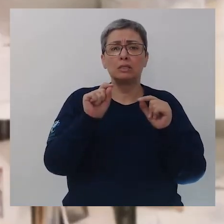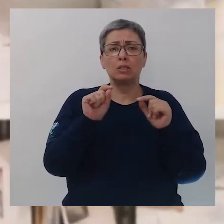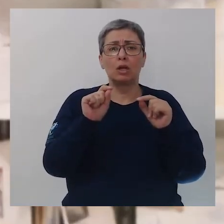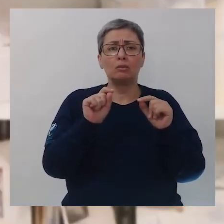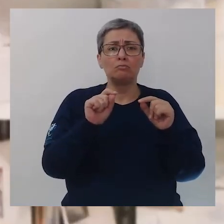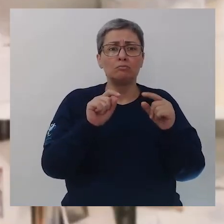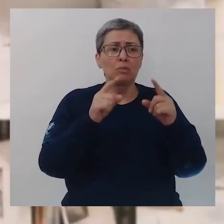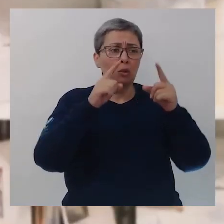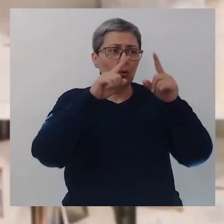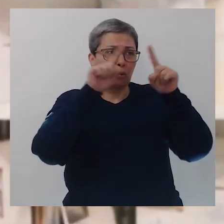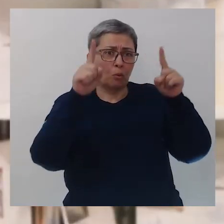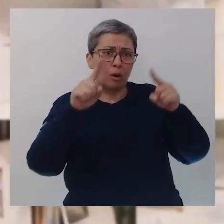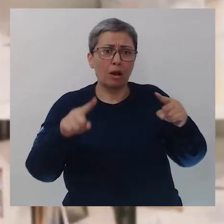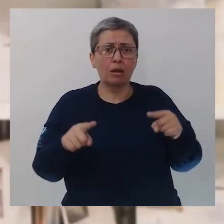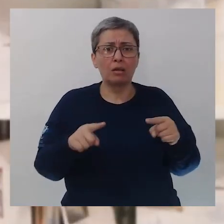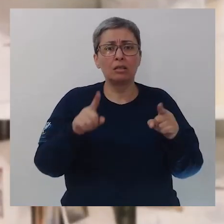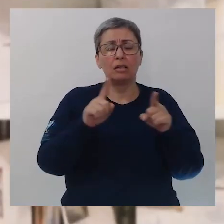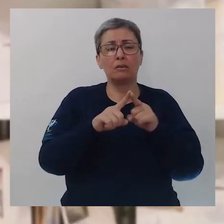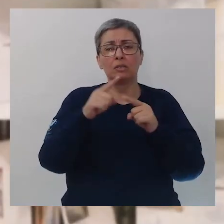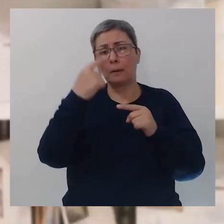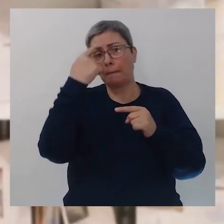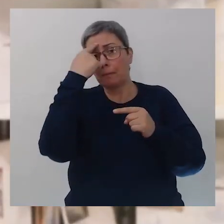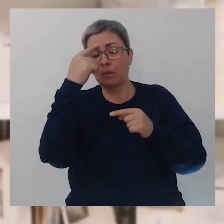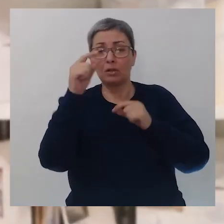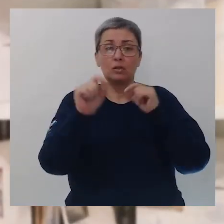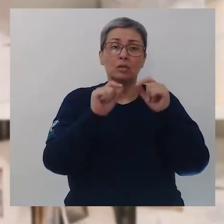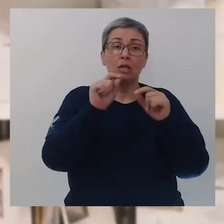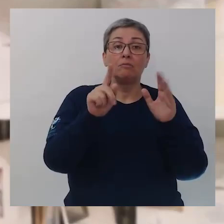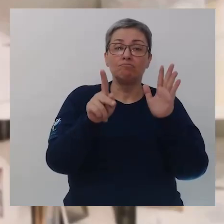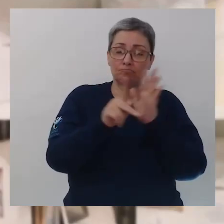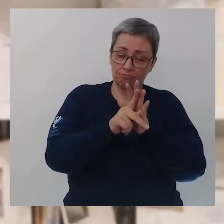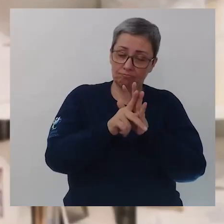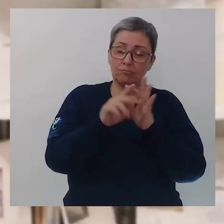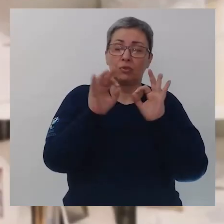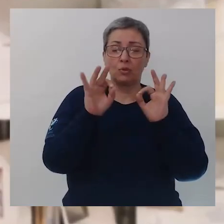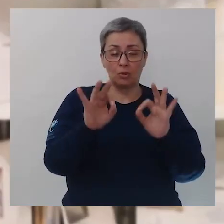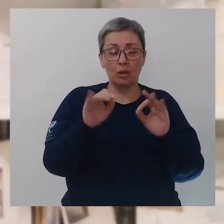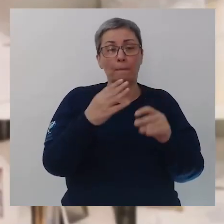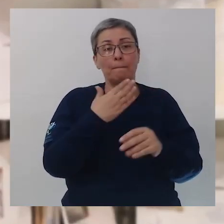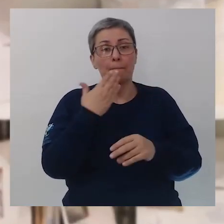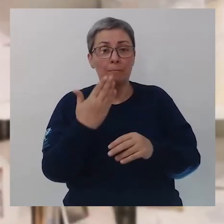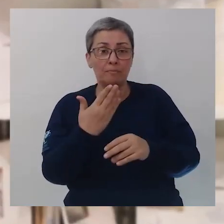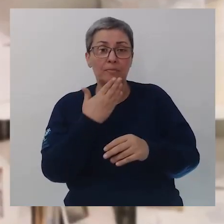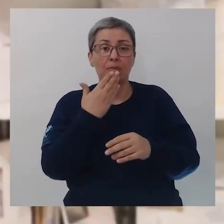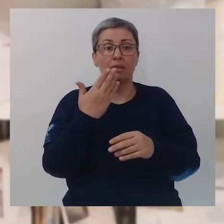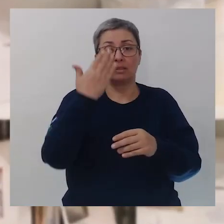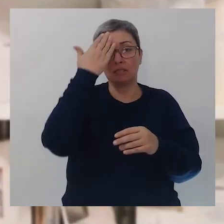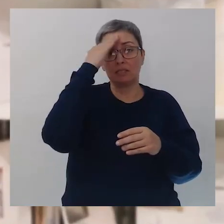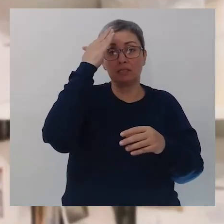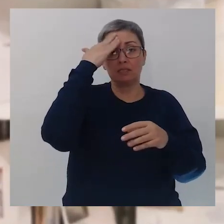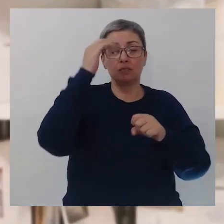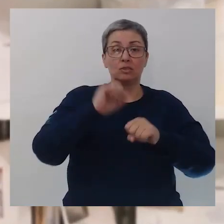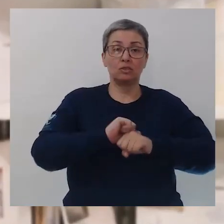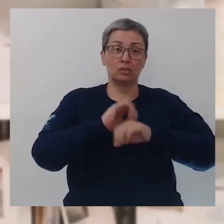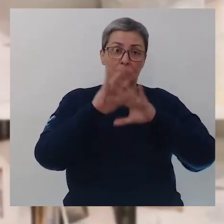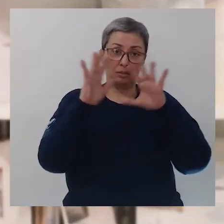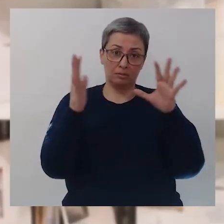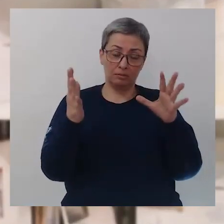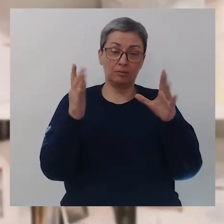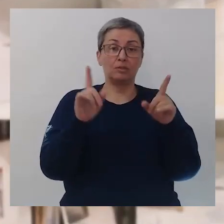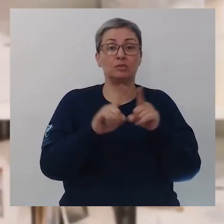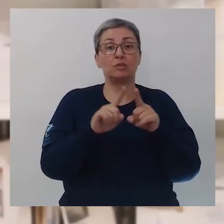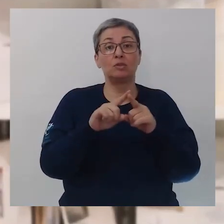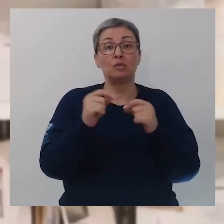formato, eles são pensados exatamente para facilitar o entendimento, né?